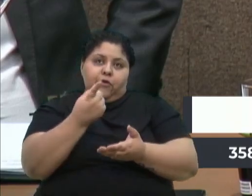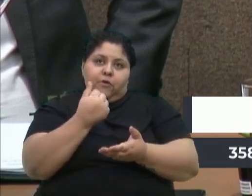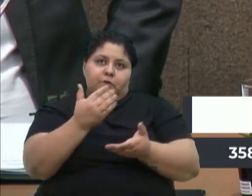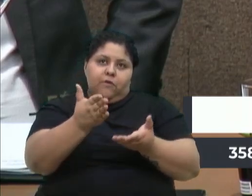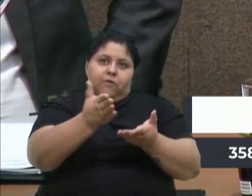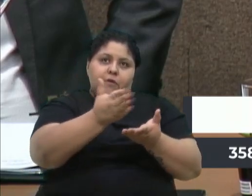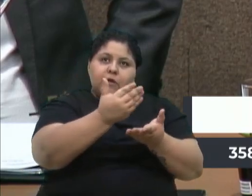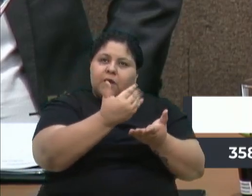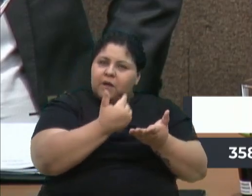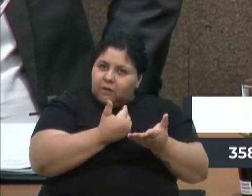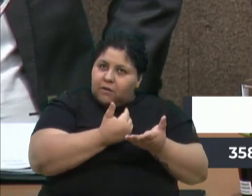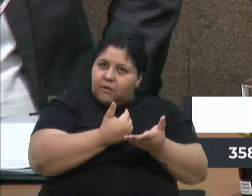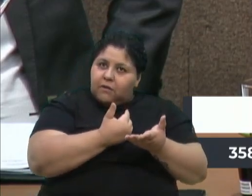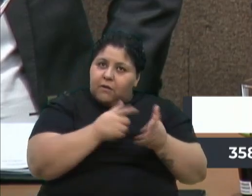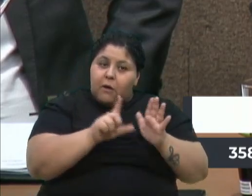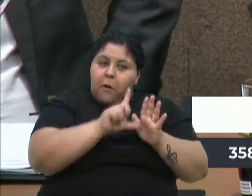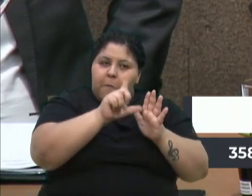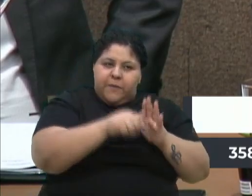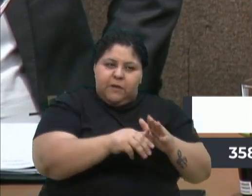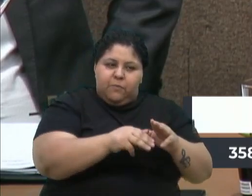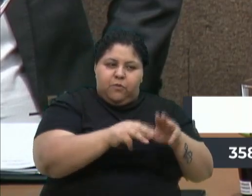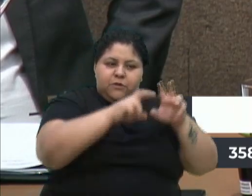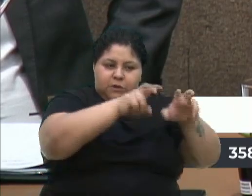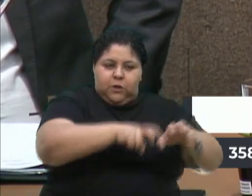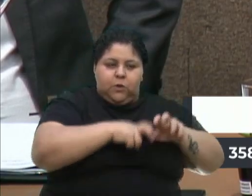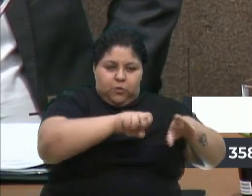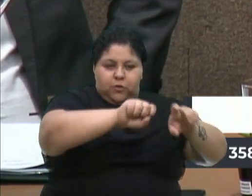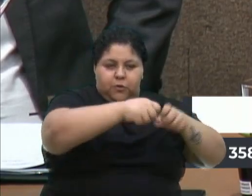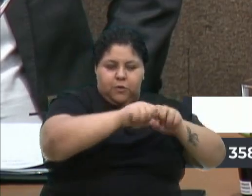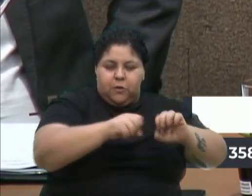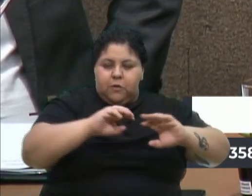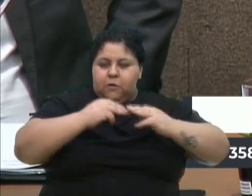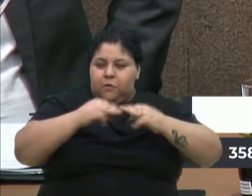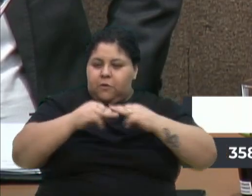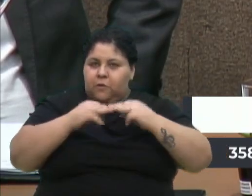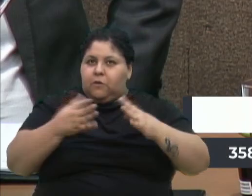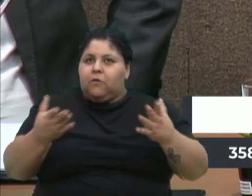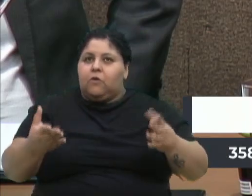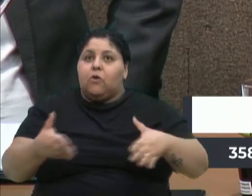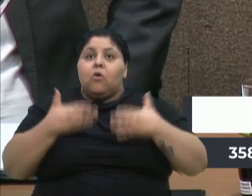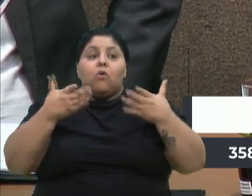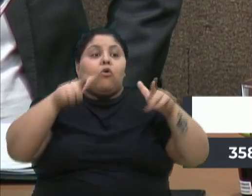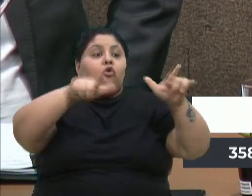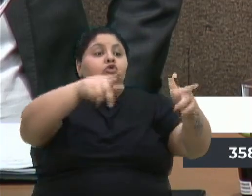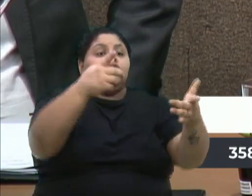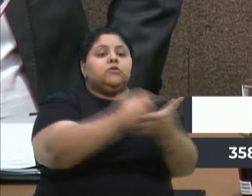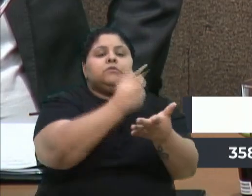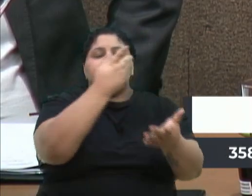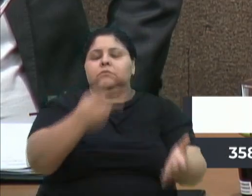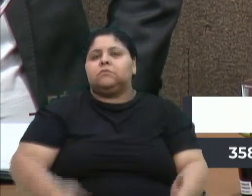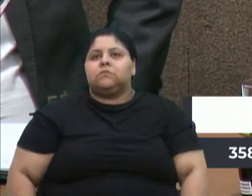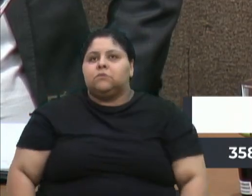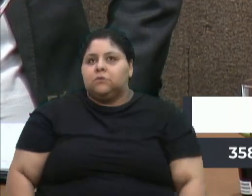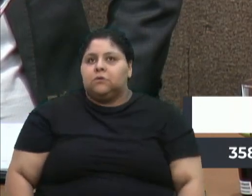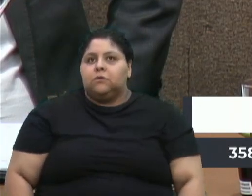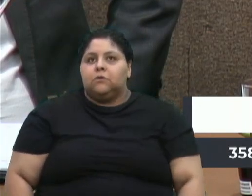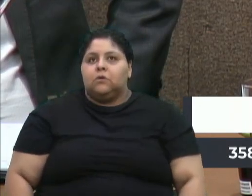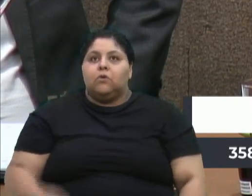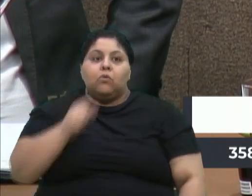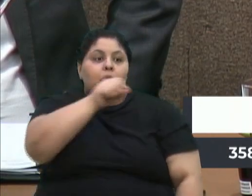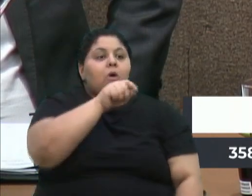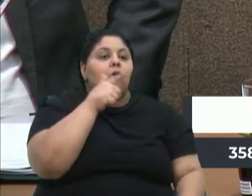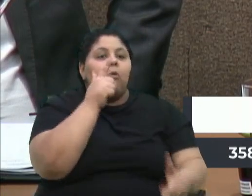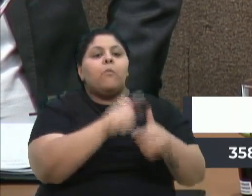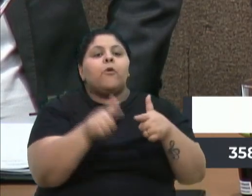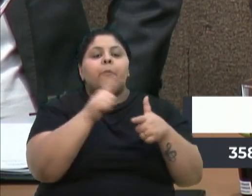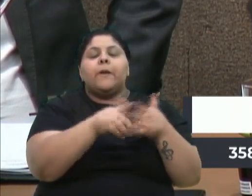para os agricultores não quebrar os caminhões e não ficar empenhado. Aonde que está errado? Aonde que está o mal?